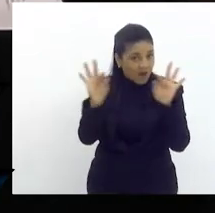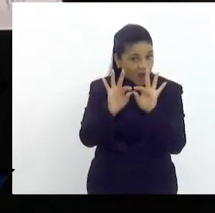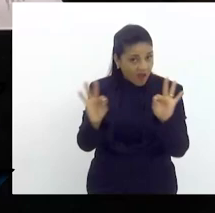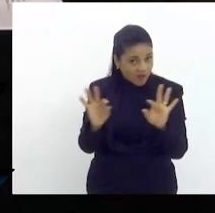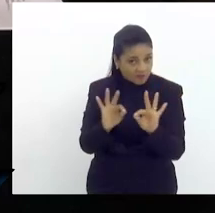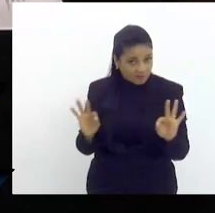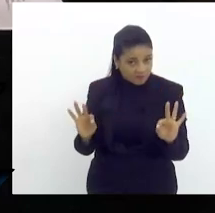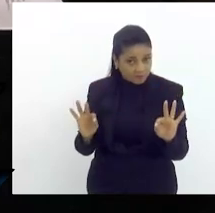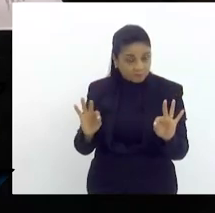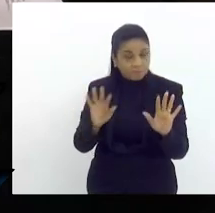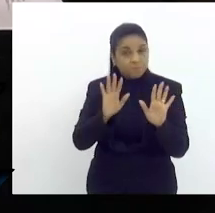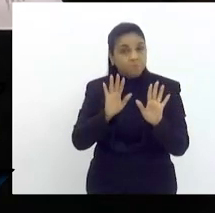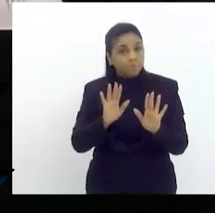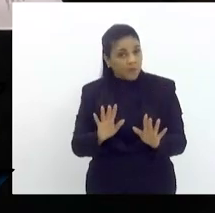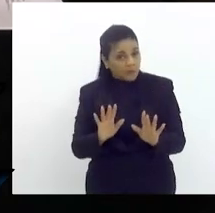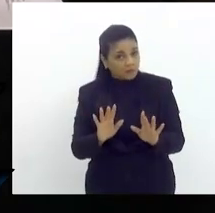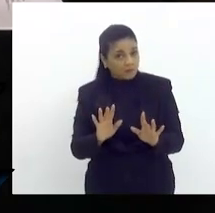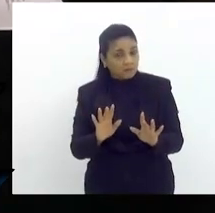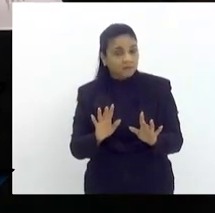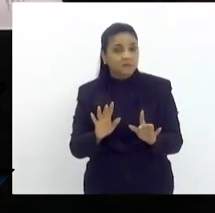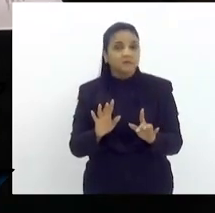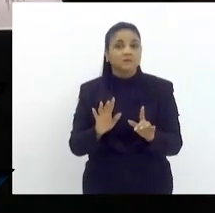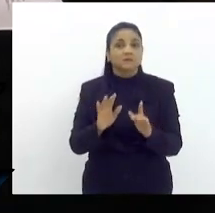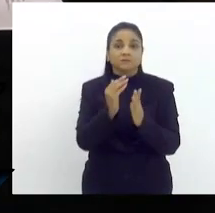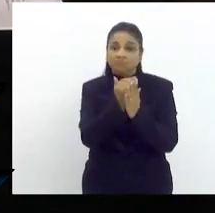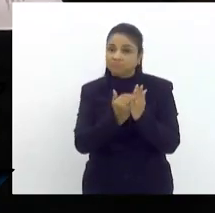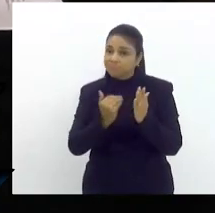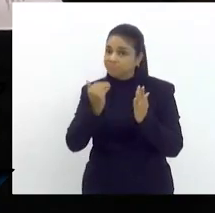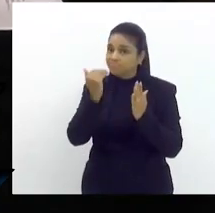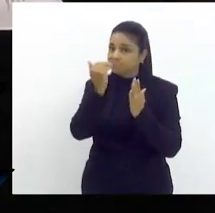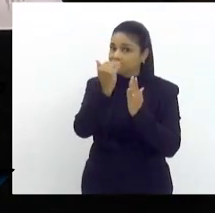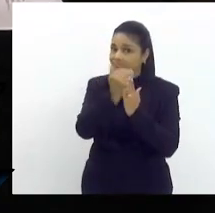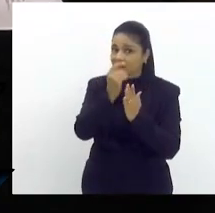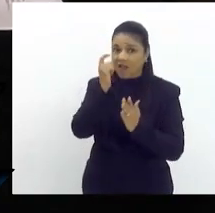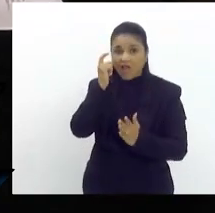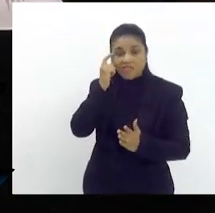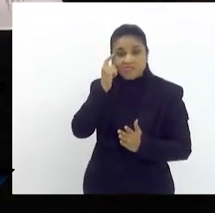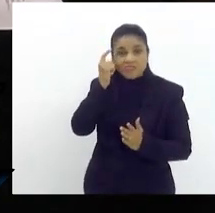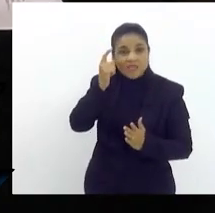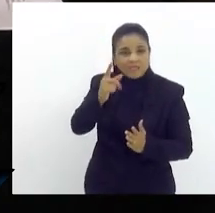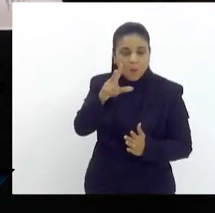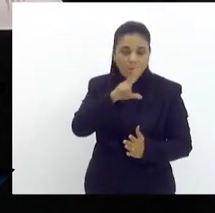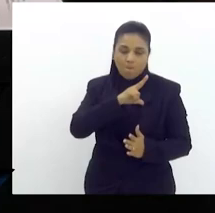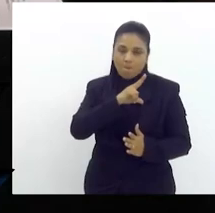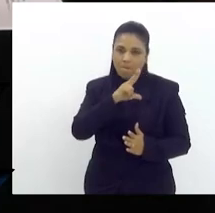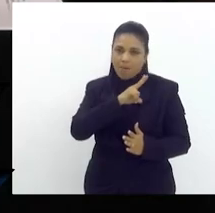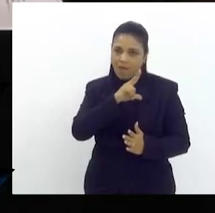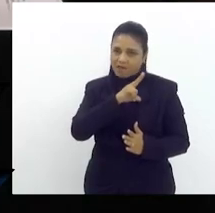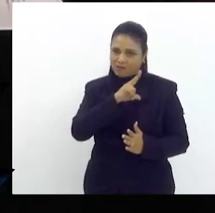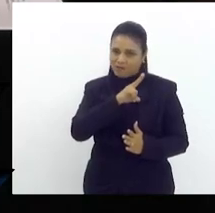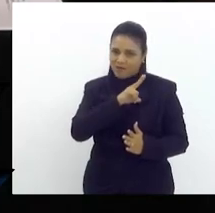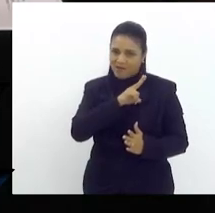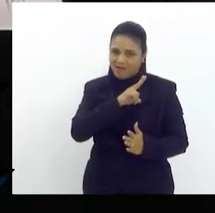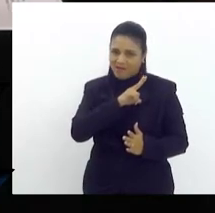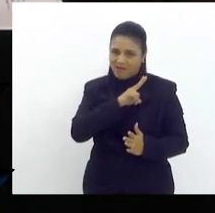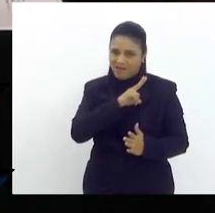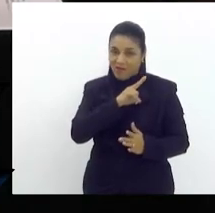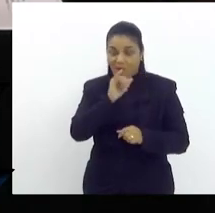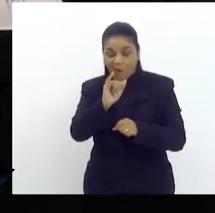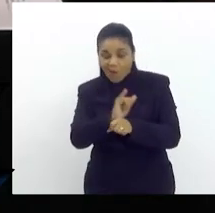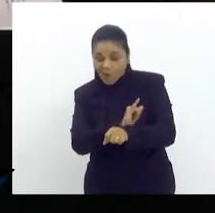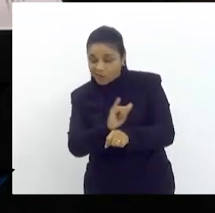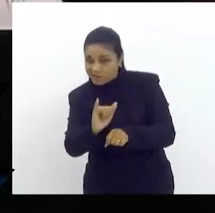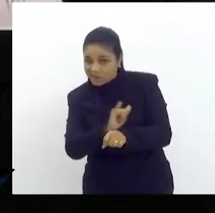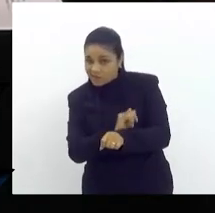entretanto de extrapolar a intenção pessoal ou a estratégia